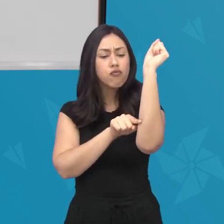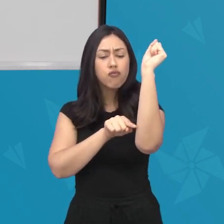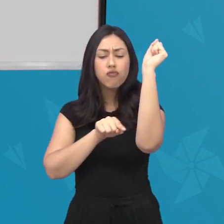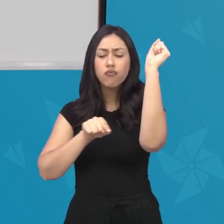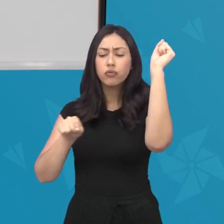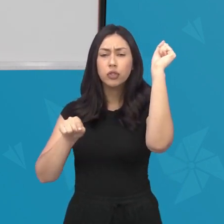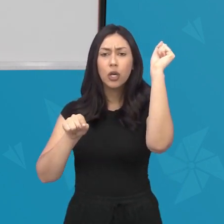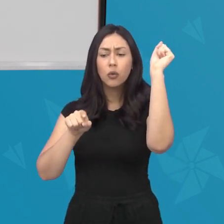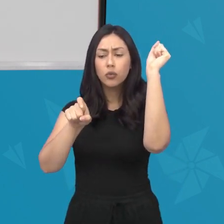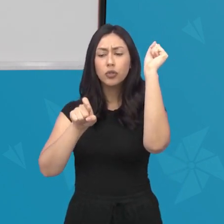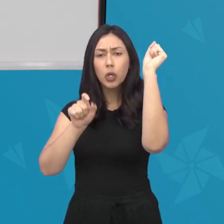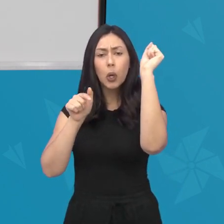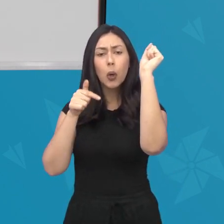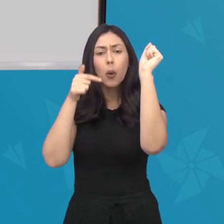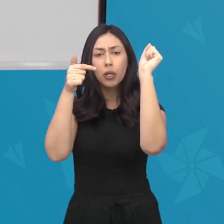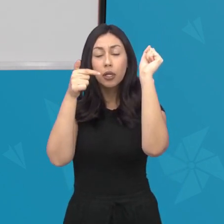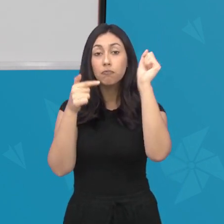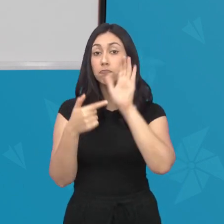do tipo